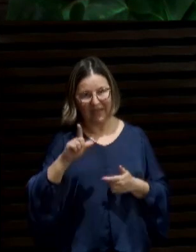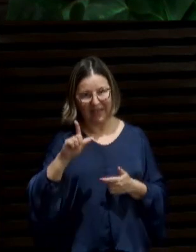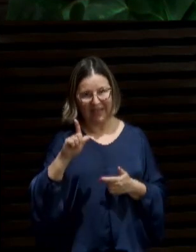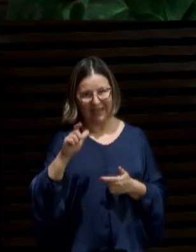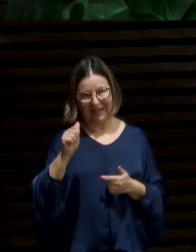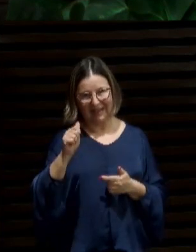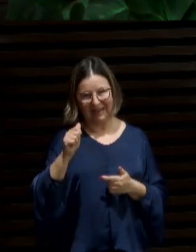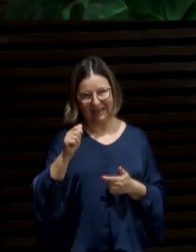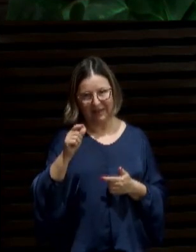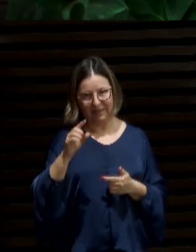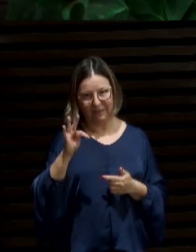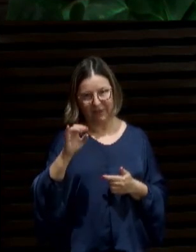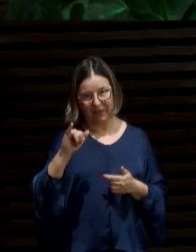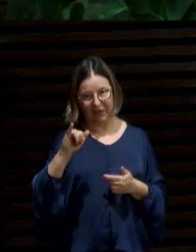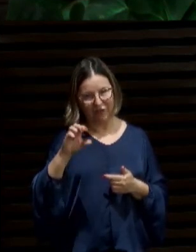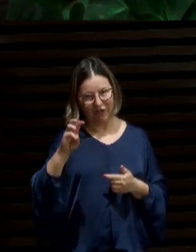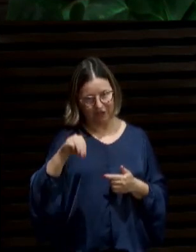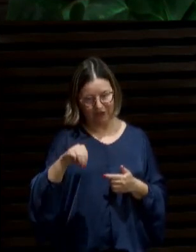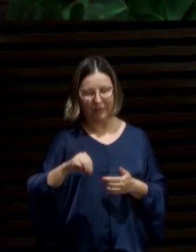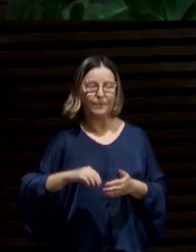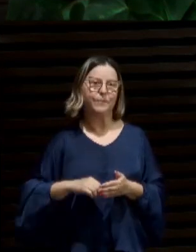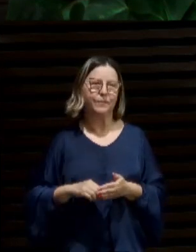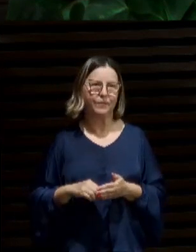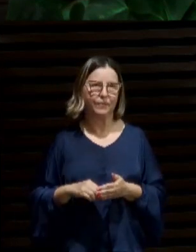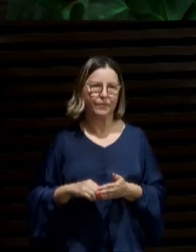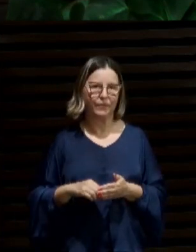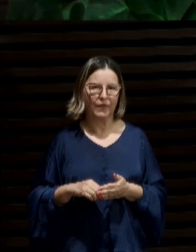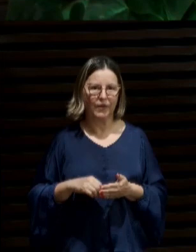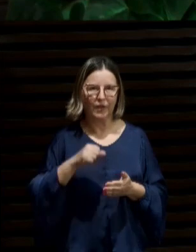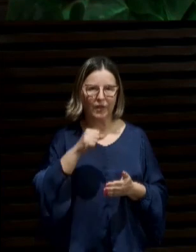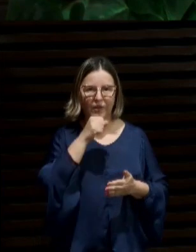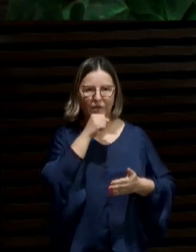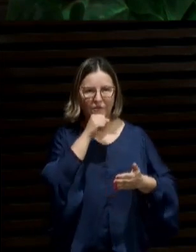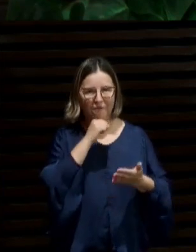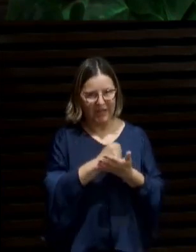Os textos do Velho Testamento eram escritos em hebraico.